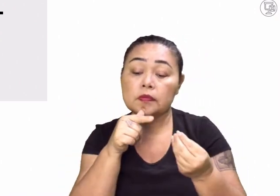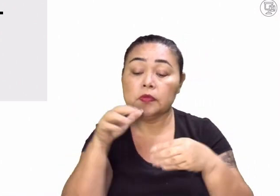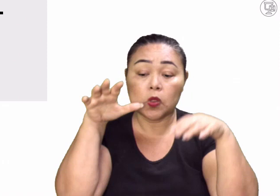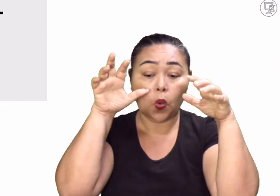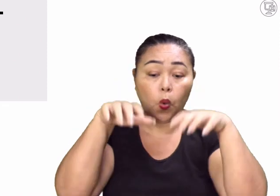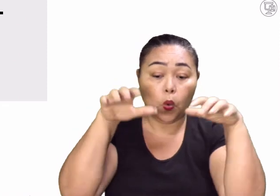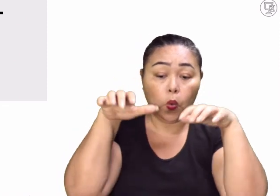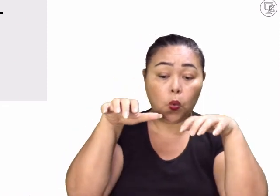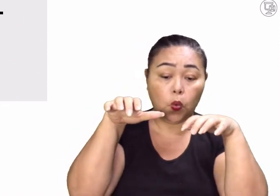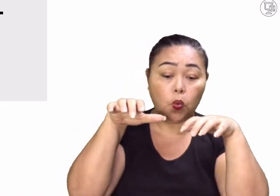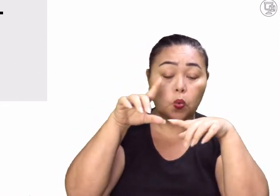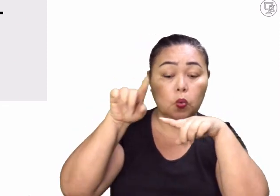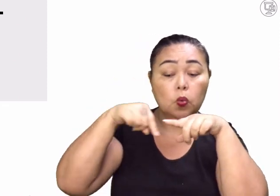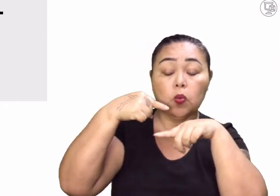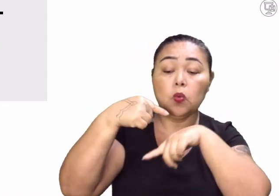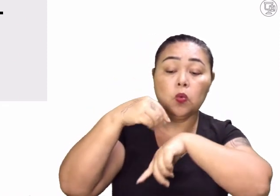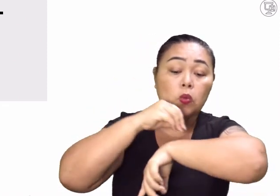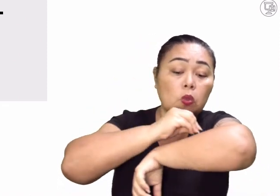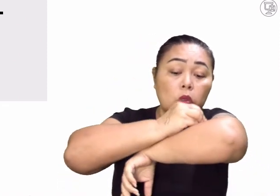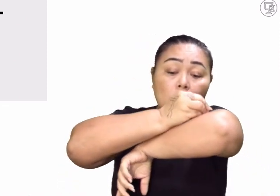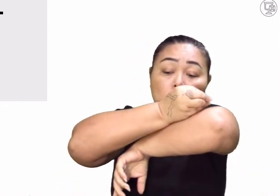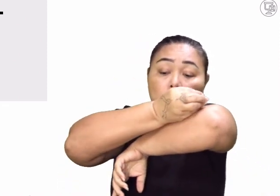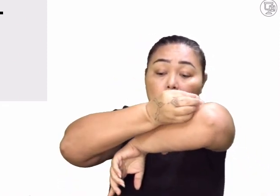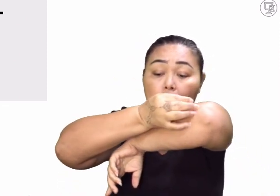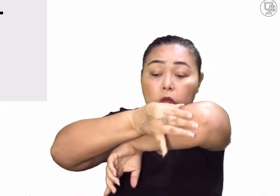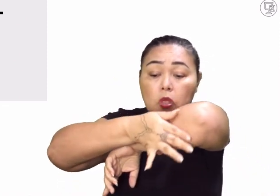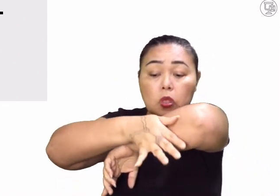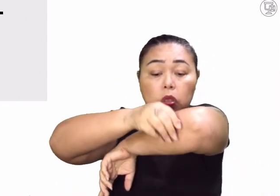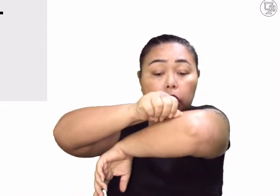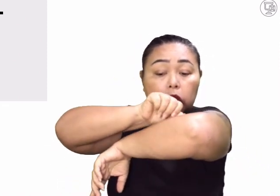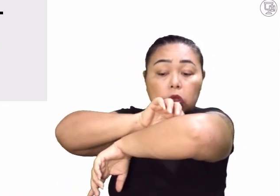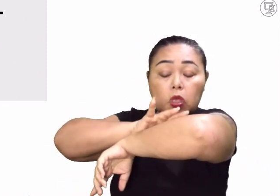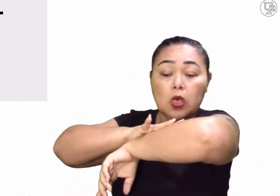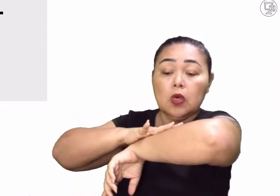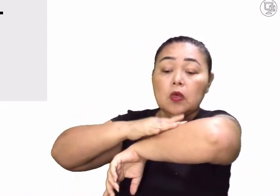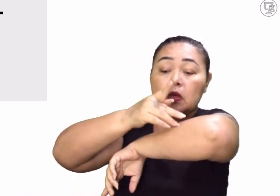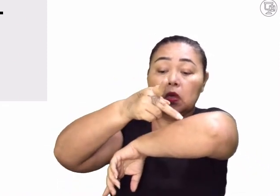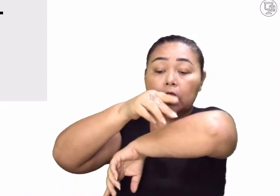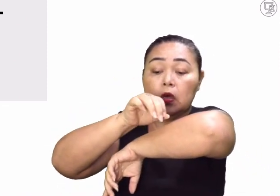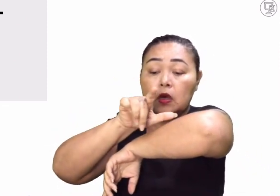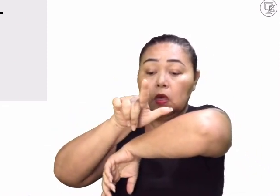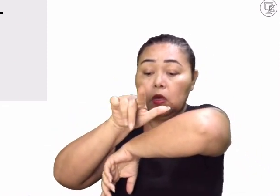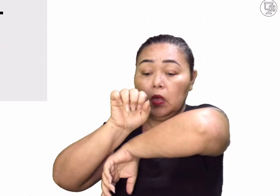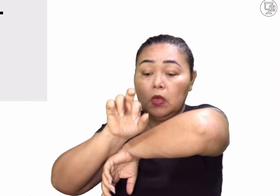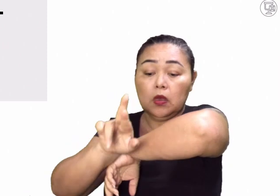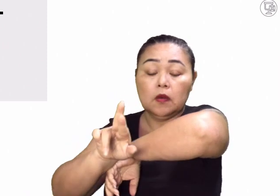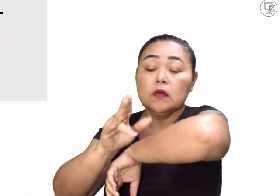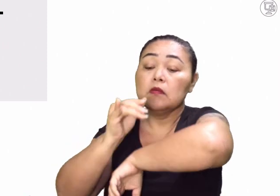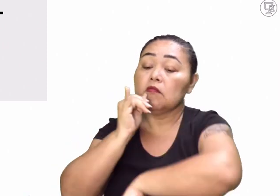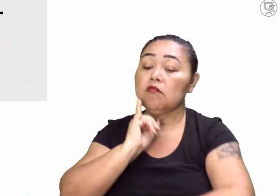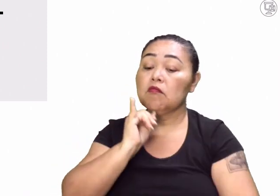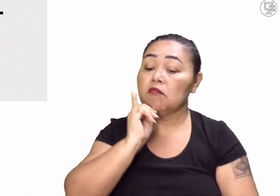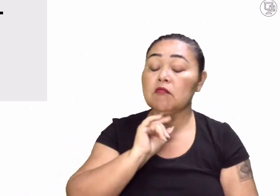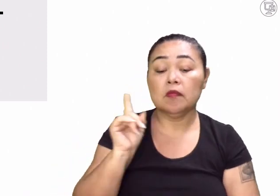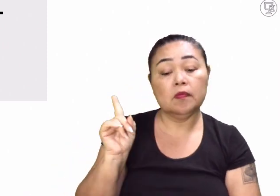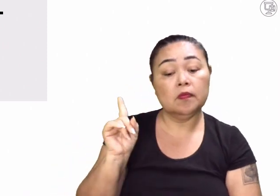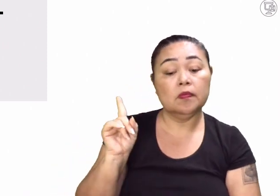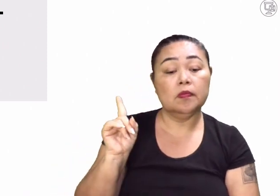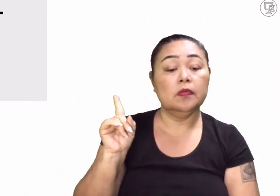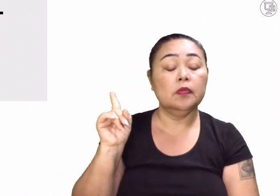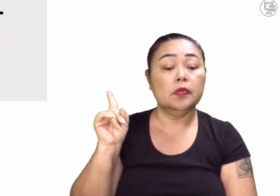de chuva mais derretimento das calotas polares. Como, por exemplo, aqui,